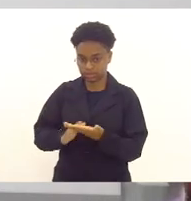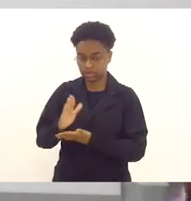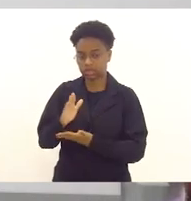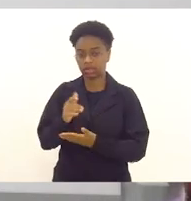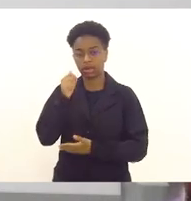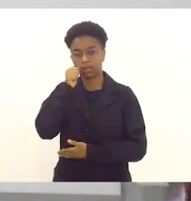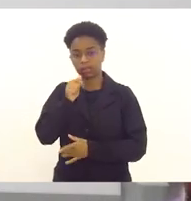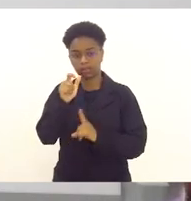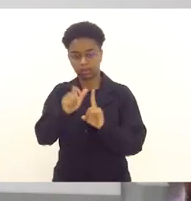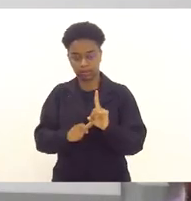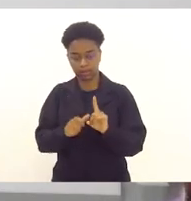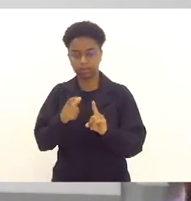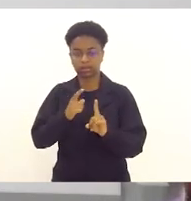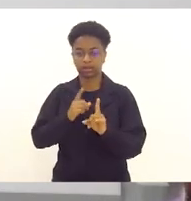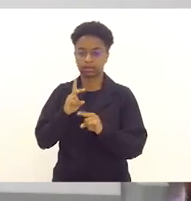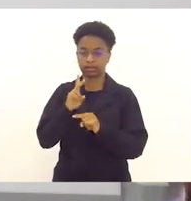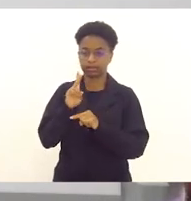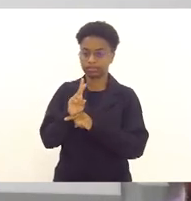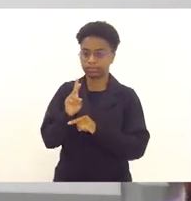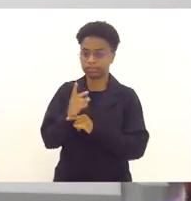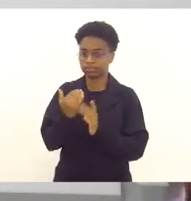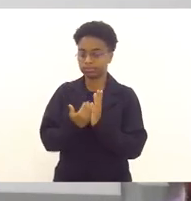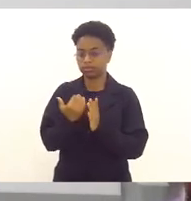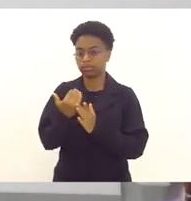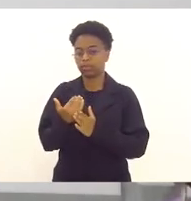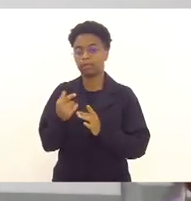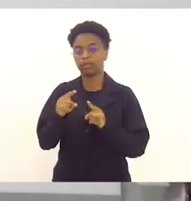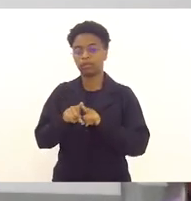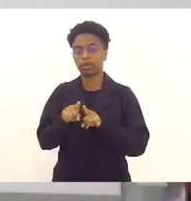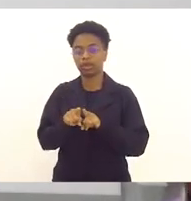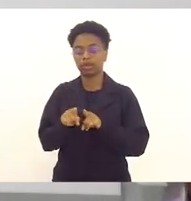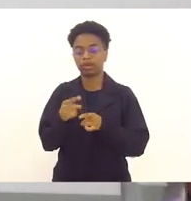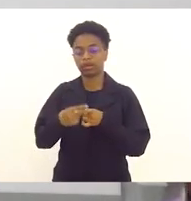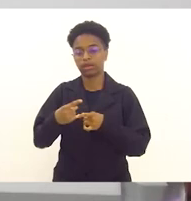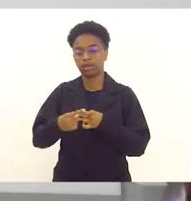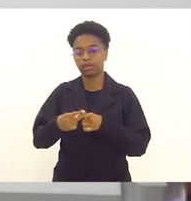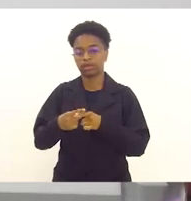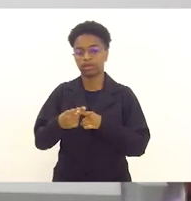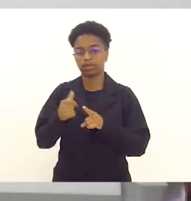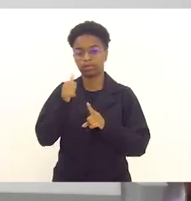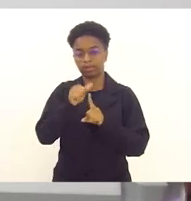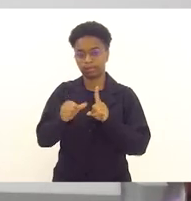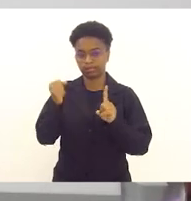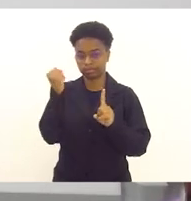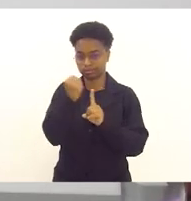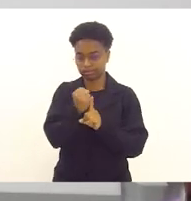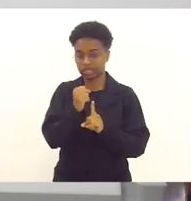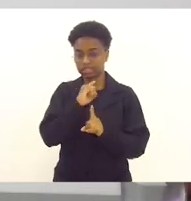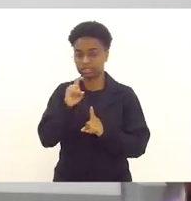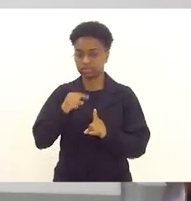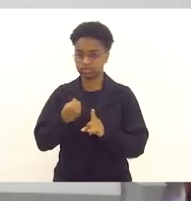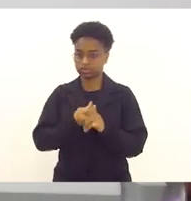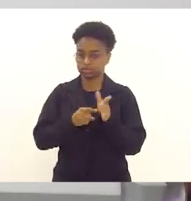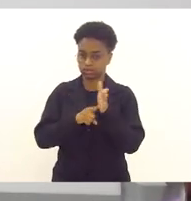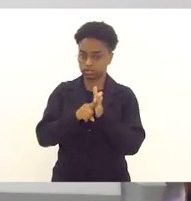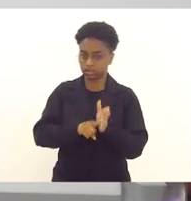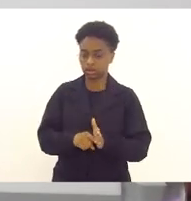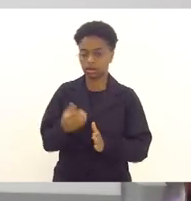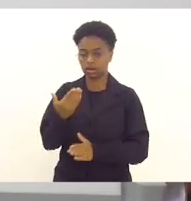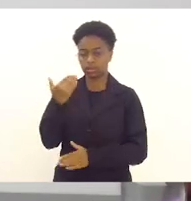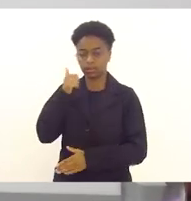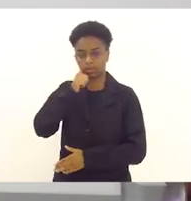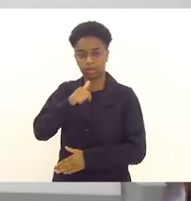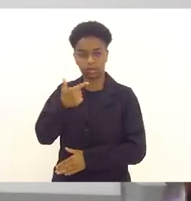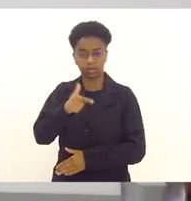vez mais protegida porque os números de feminicídios quando a gente faz uma verificação essas mulheres não tinham